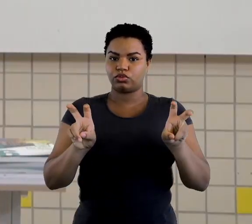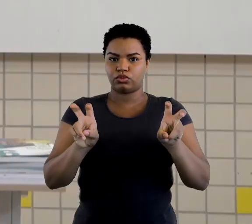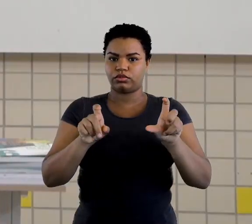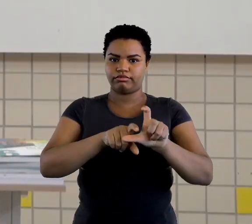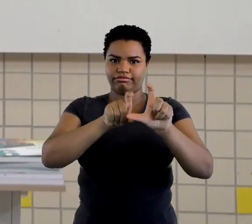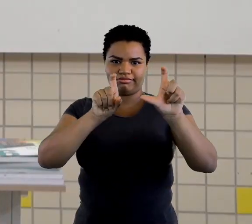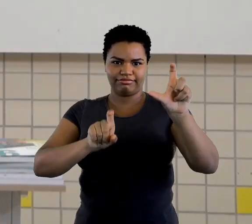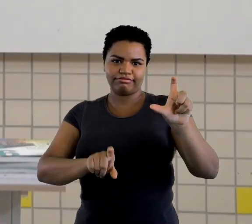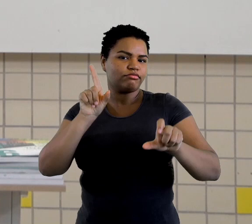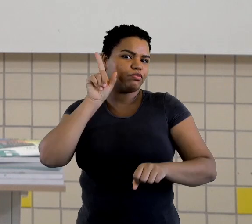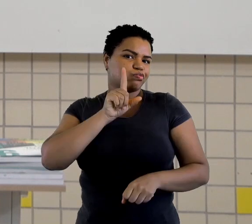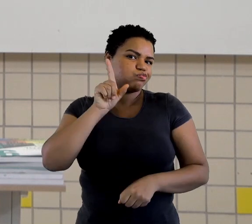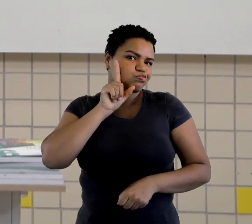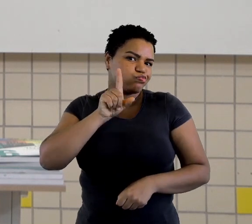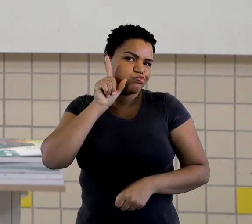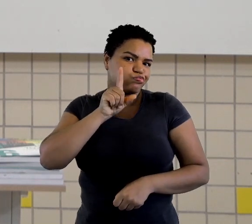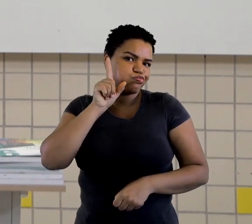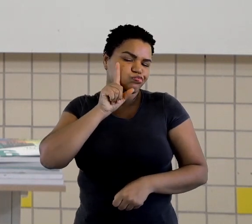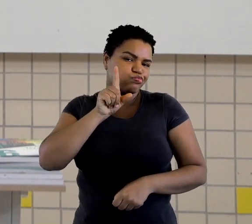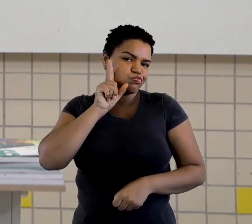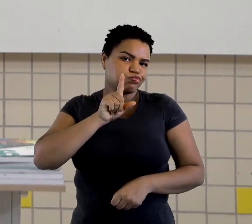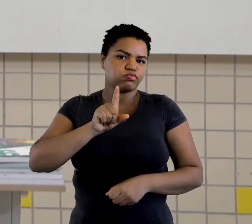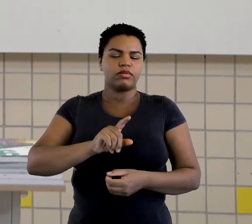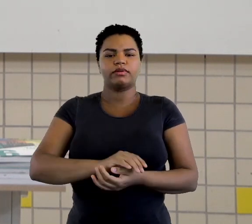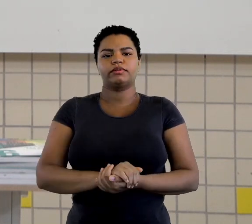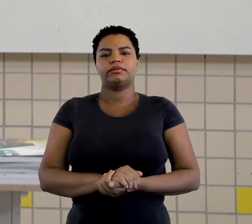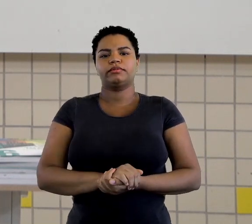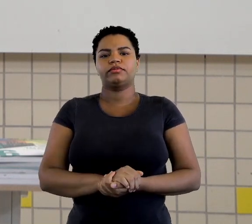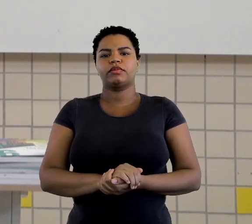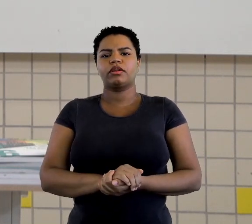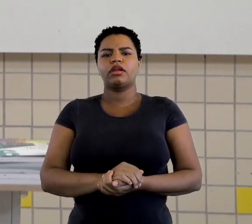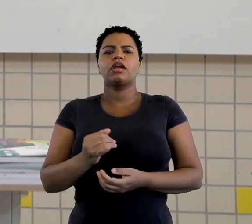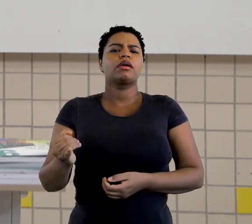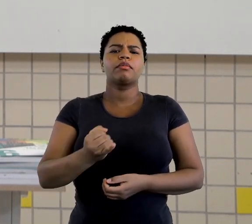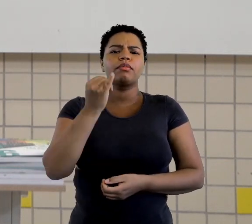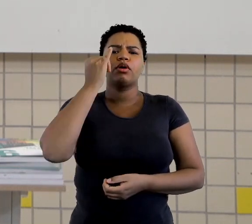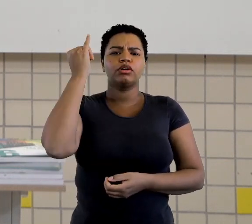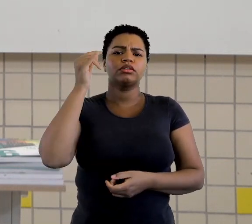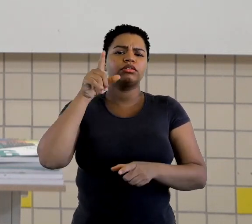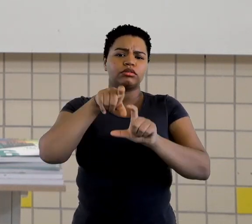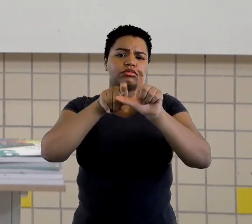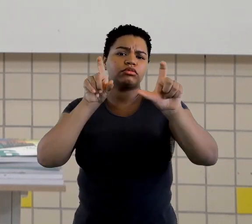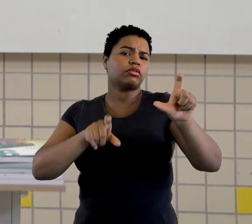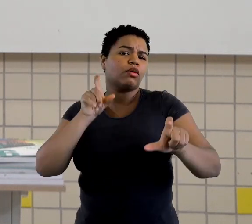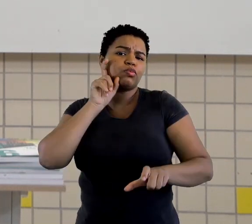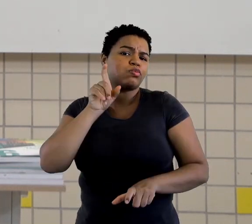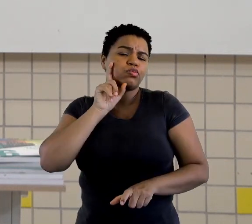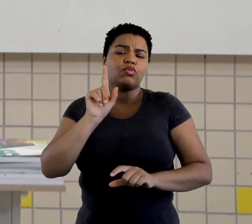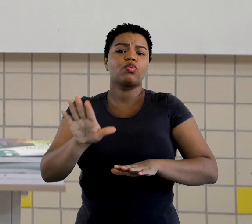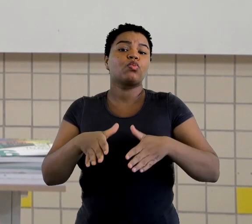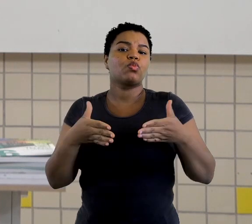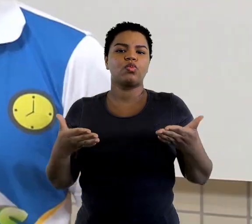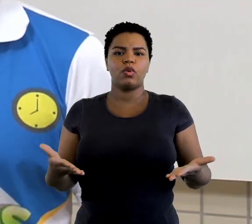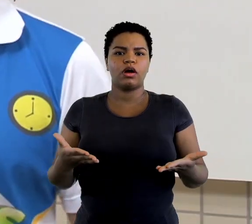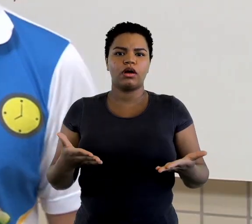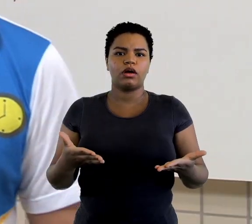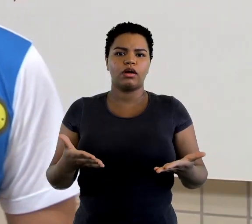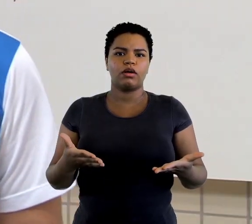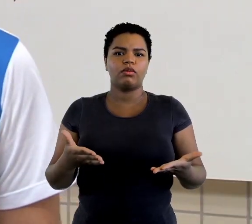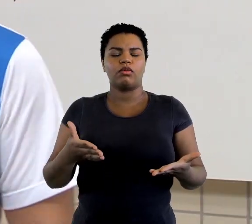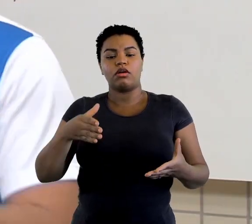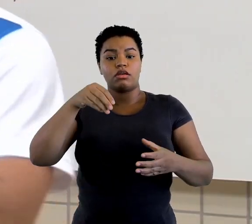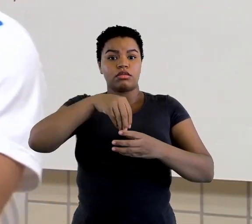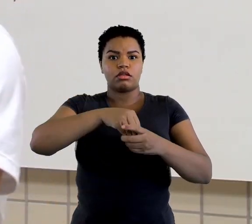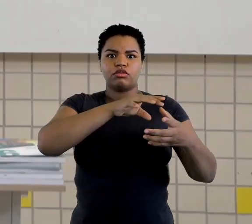a independência dos Estados Unidos. Qual a importância da independência dos Estados Unidos para o nosso